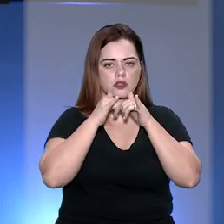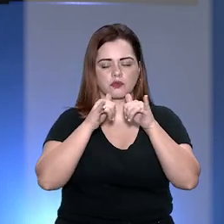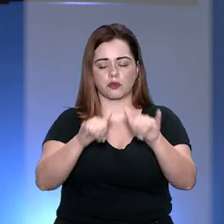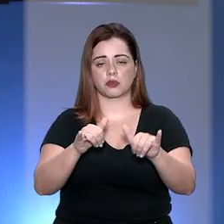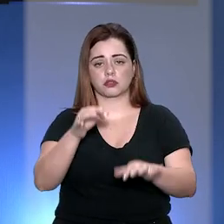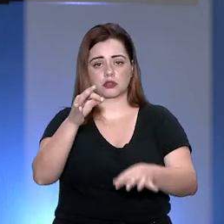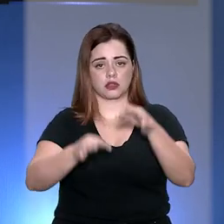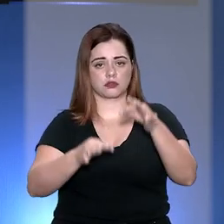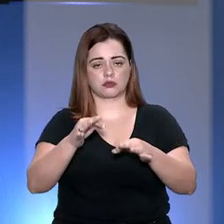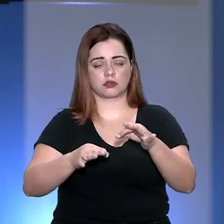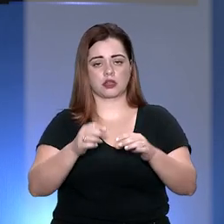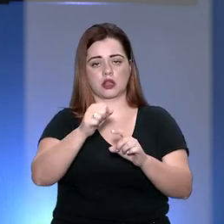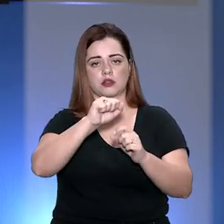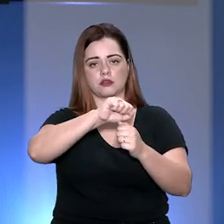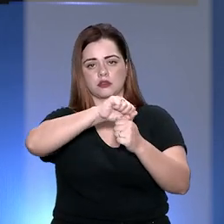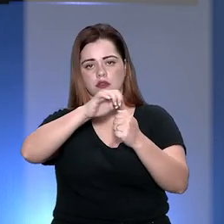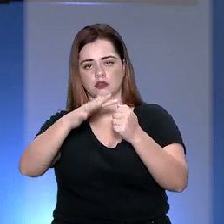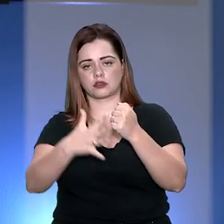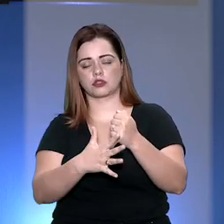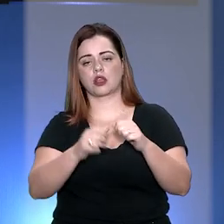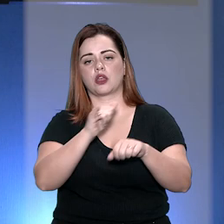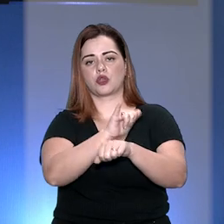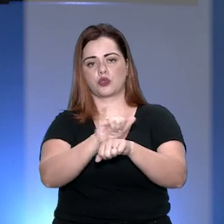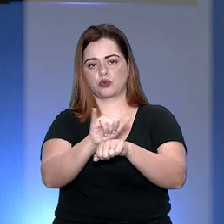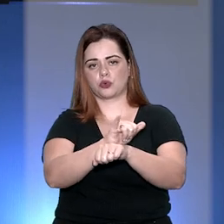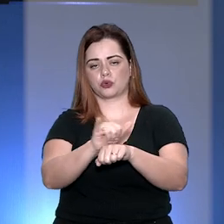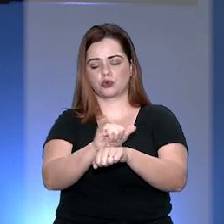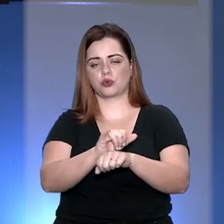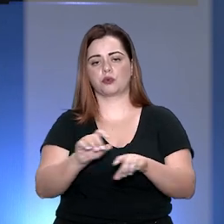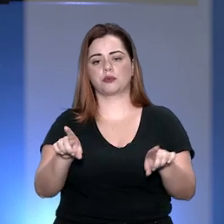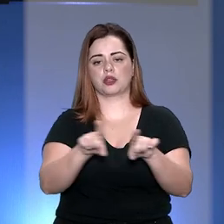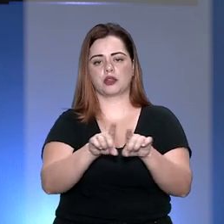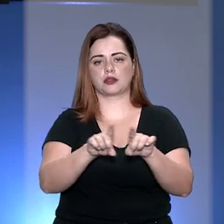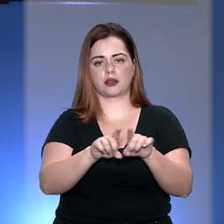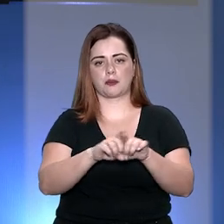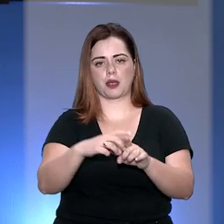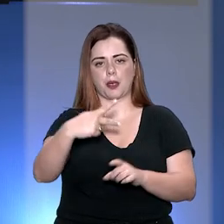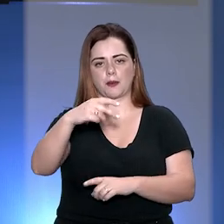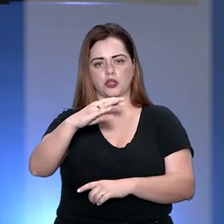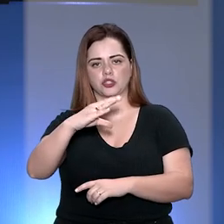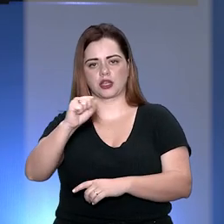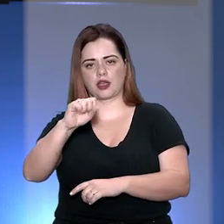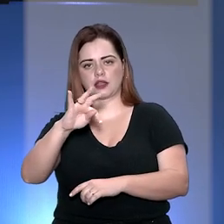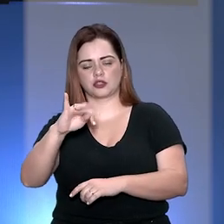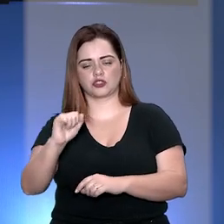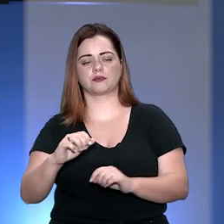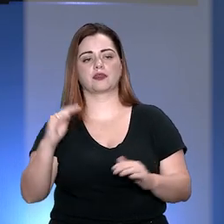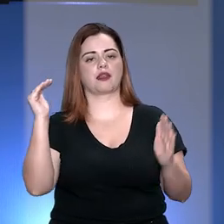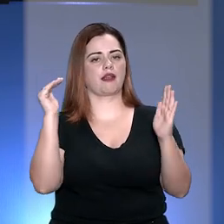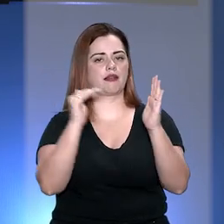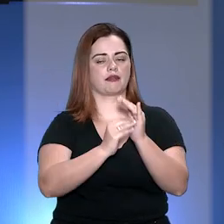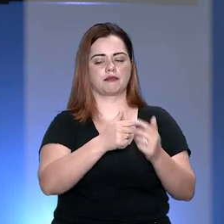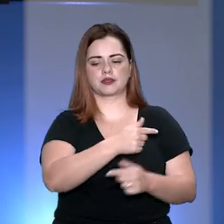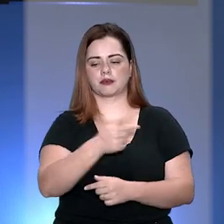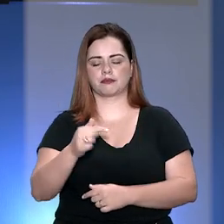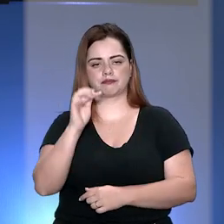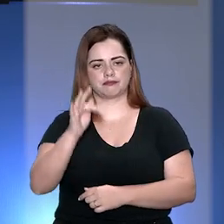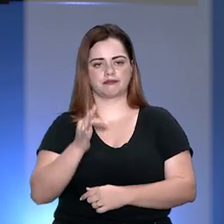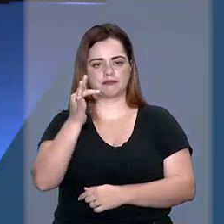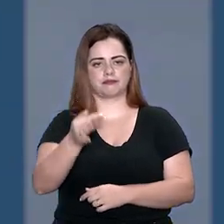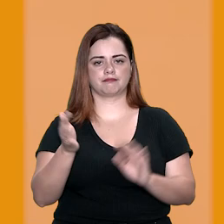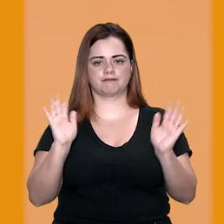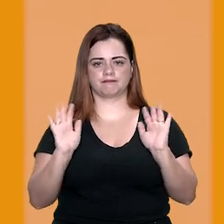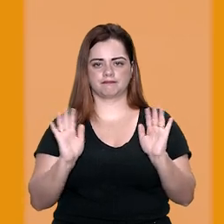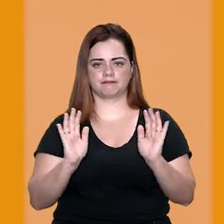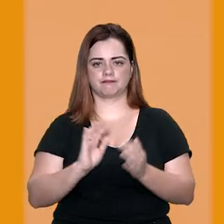notícias do tribunal nas redes sociais, no YouTube e nas plataformas de podcast. Até a próxima semana. Tchau,